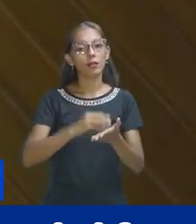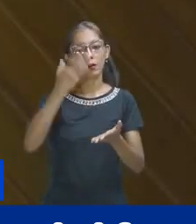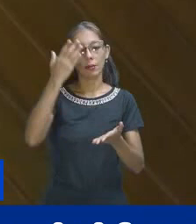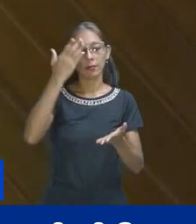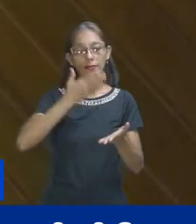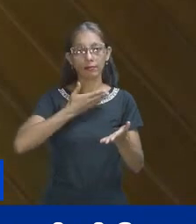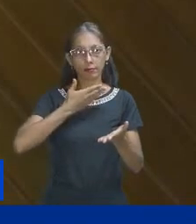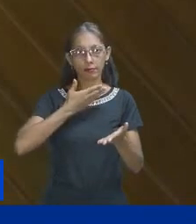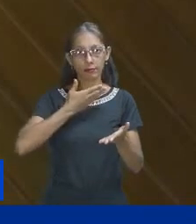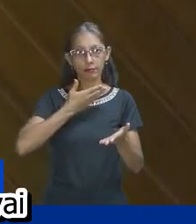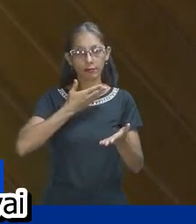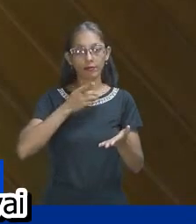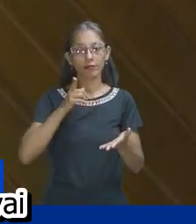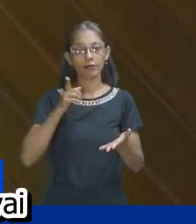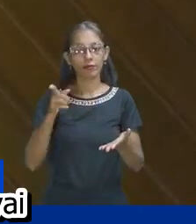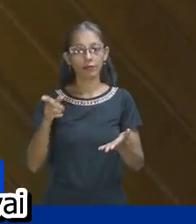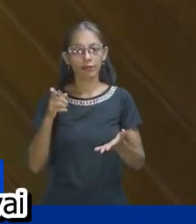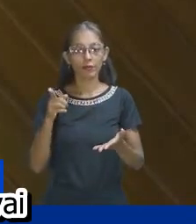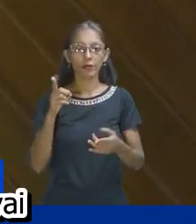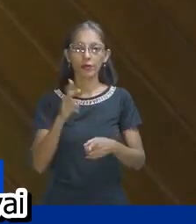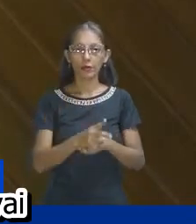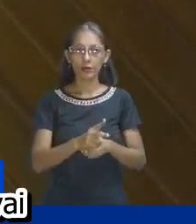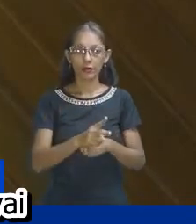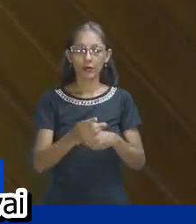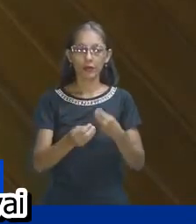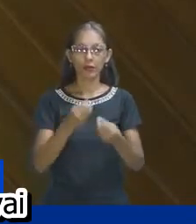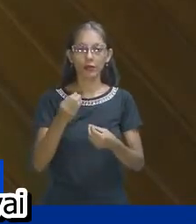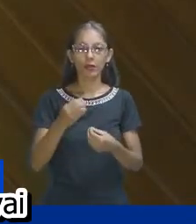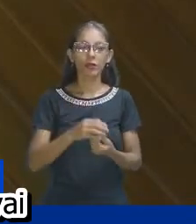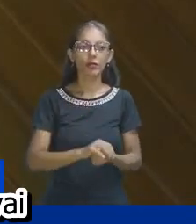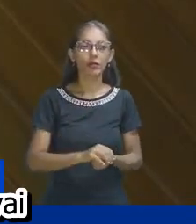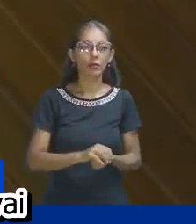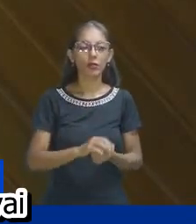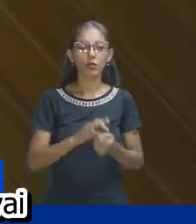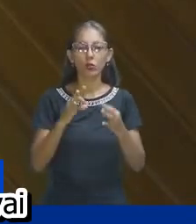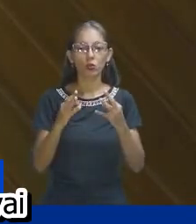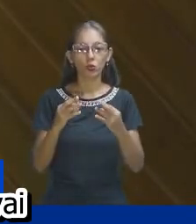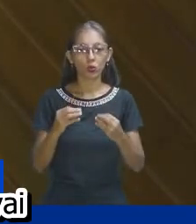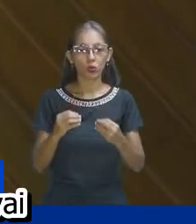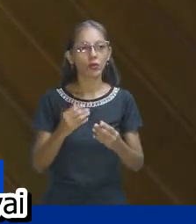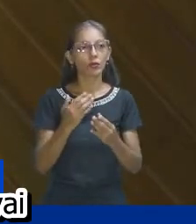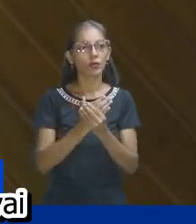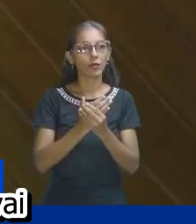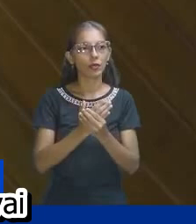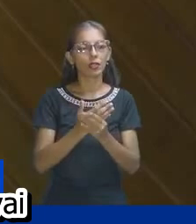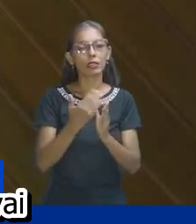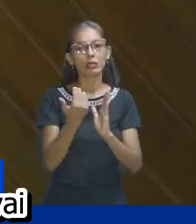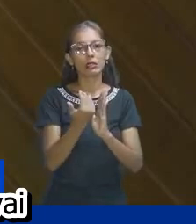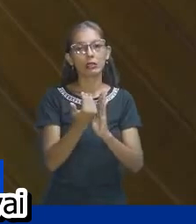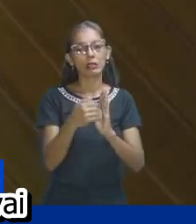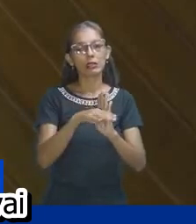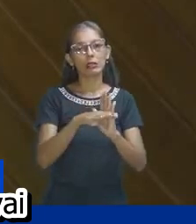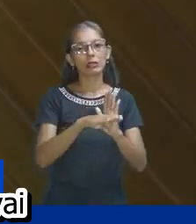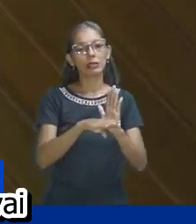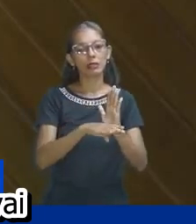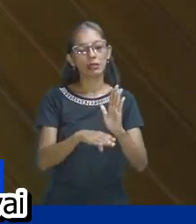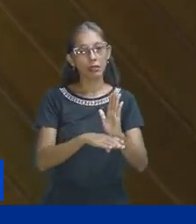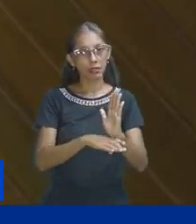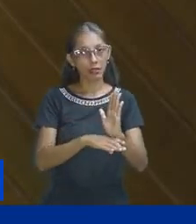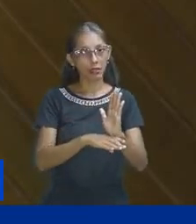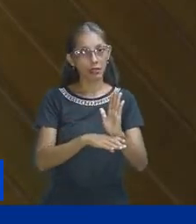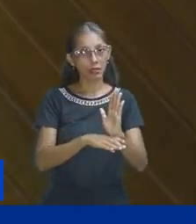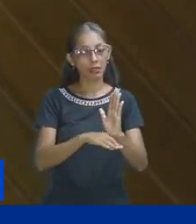ver da defesa, toda a instrução processual, conforme a gente vai demonstrar aqui, comprovou, além do que